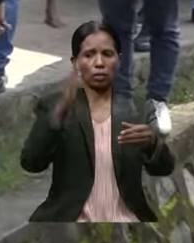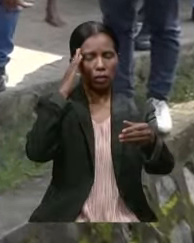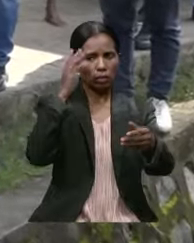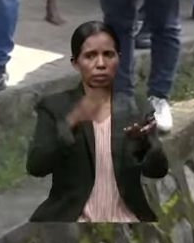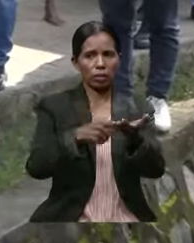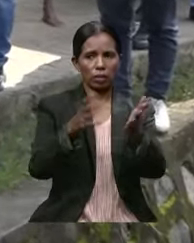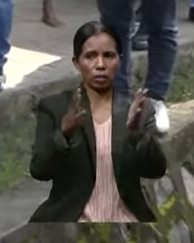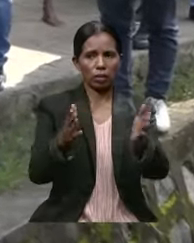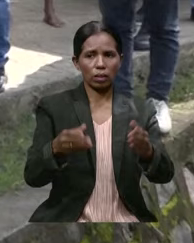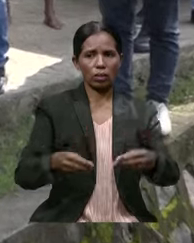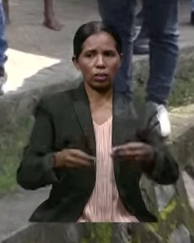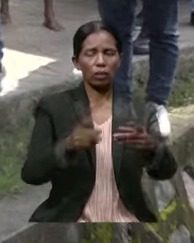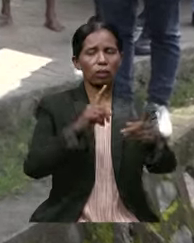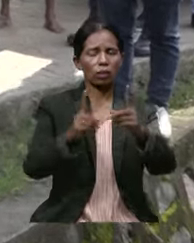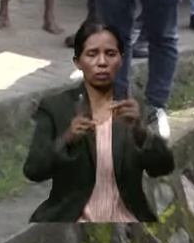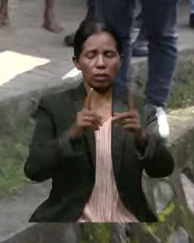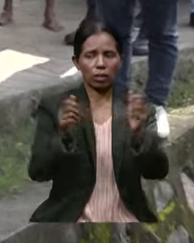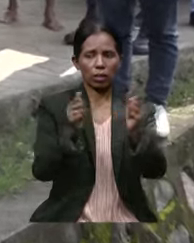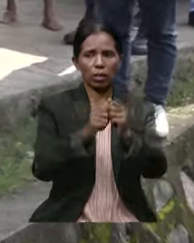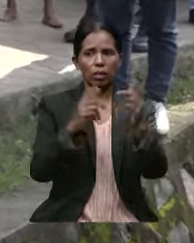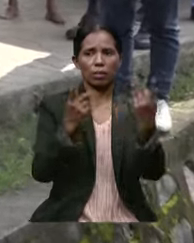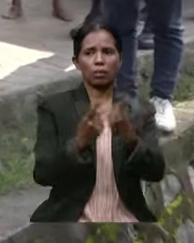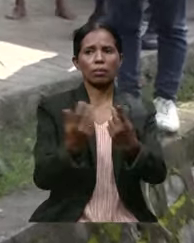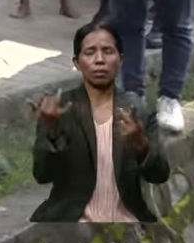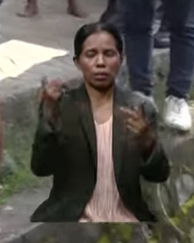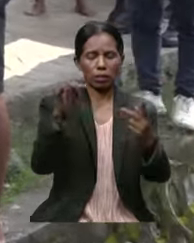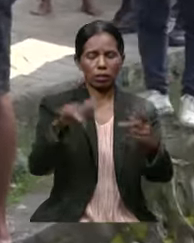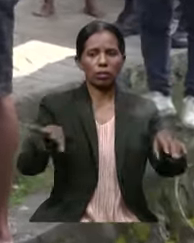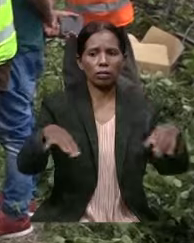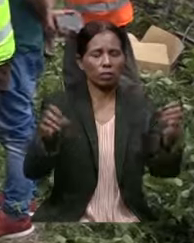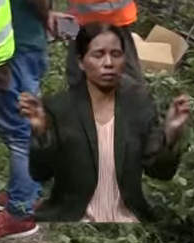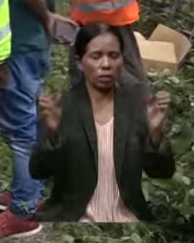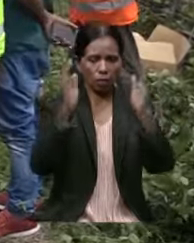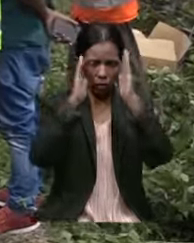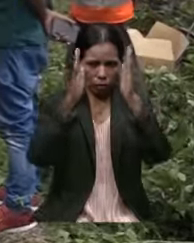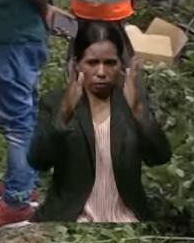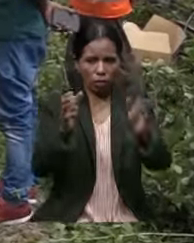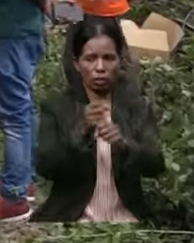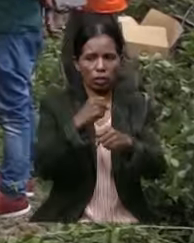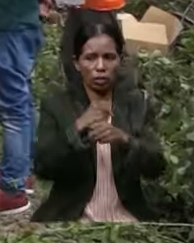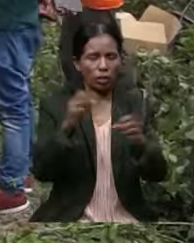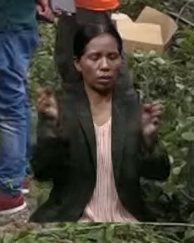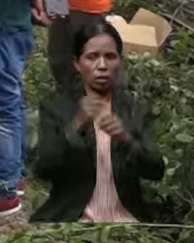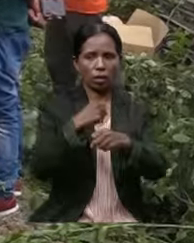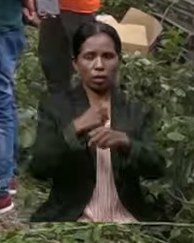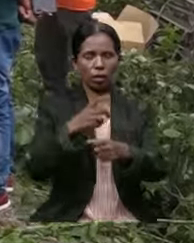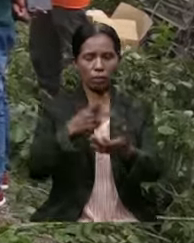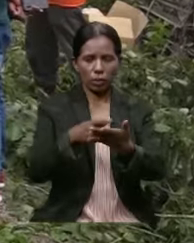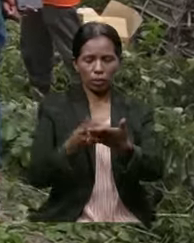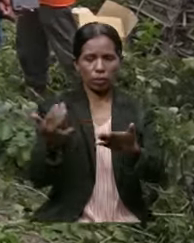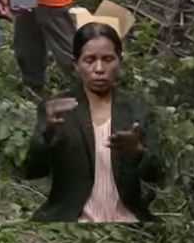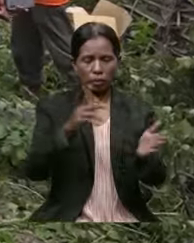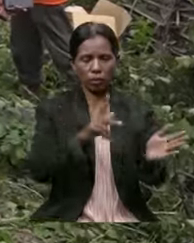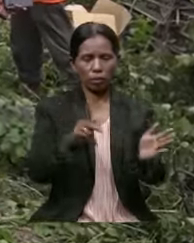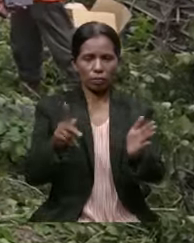técnico sira at for chamada atenção ba companhia sira nebe, serviço lajo seriedade, no la consegue concluir projeto sira tuir prazo